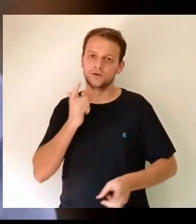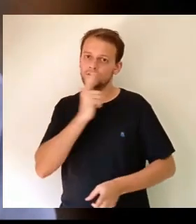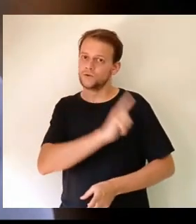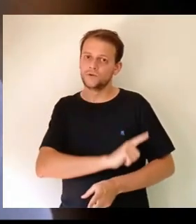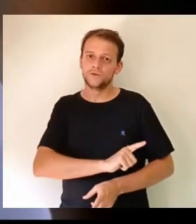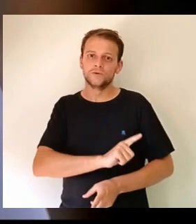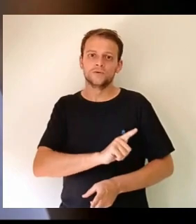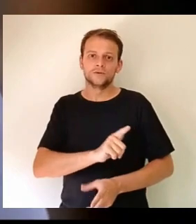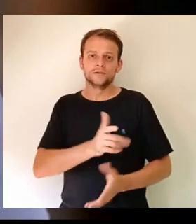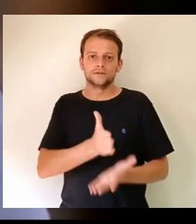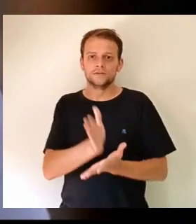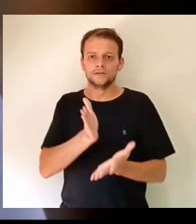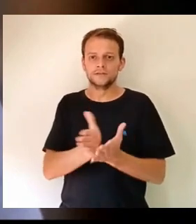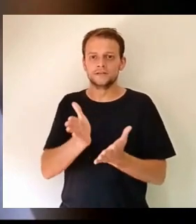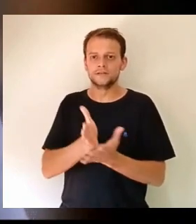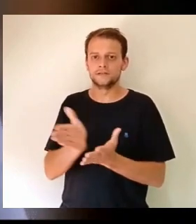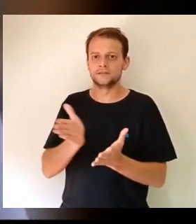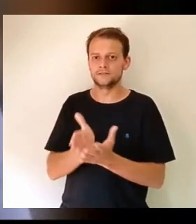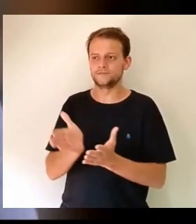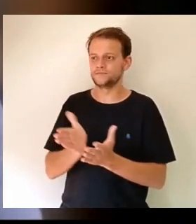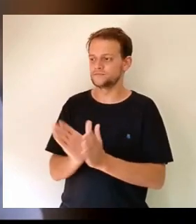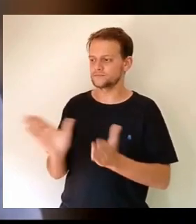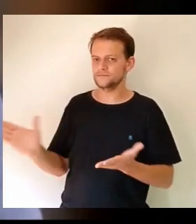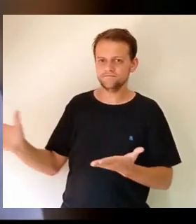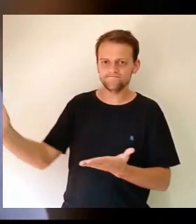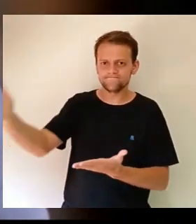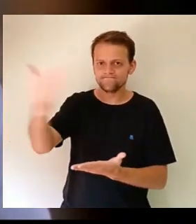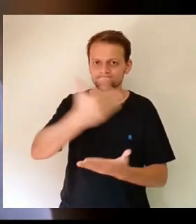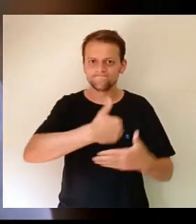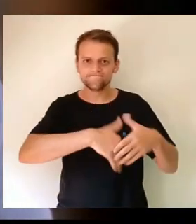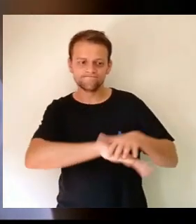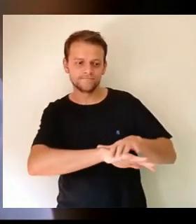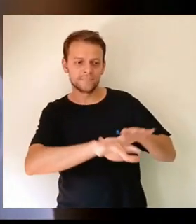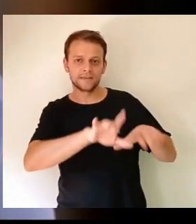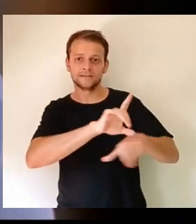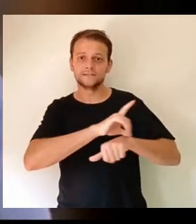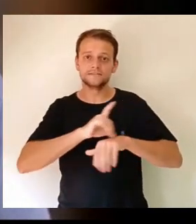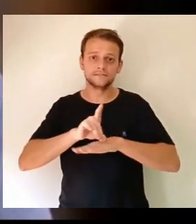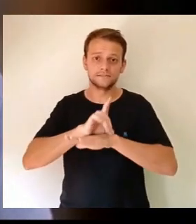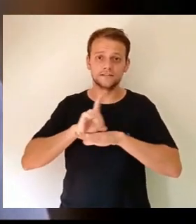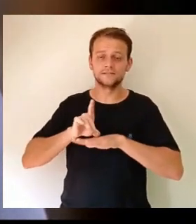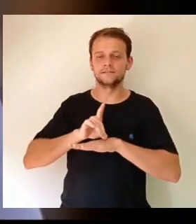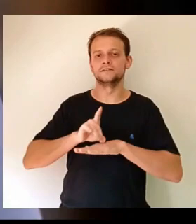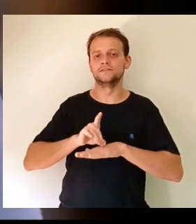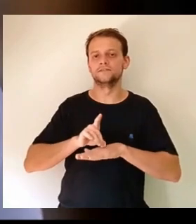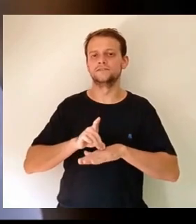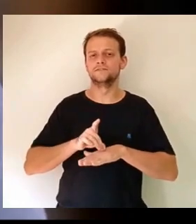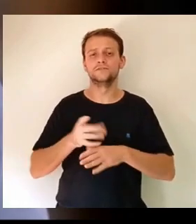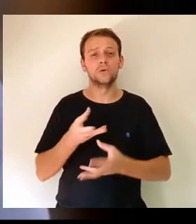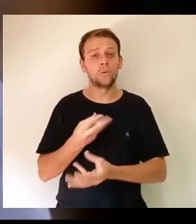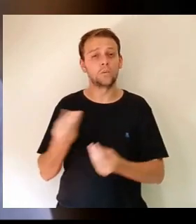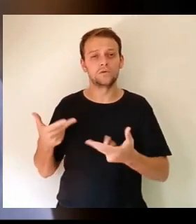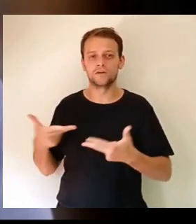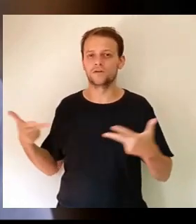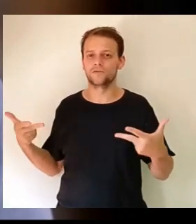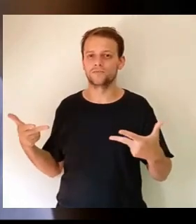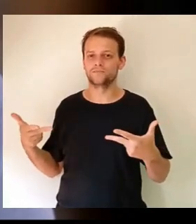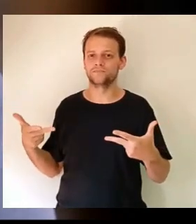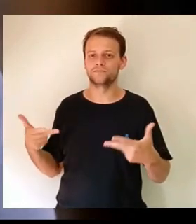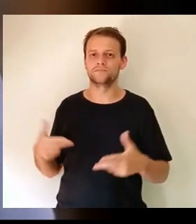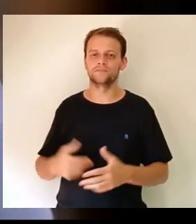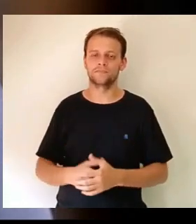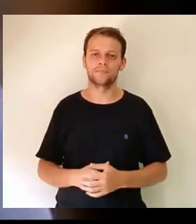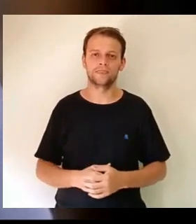produzir mesmo, para conseguir um financiamento de catalogação, processamento e digitalização na medida do possível, que é muita